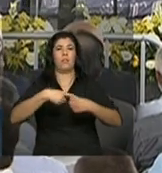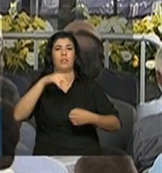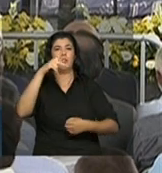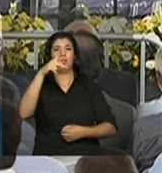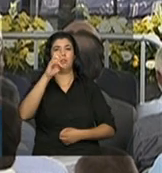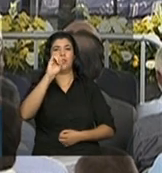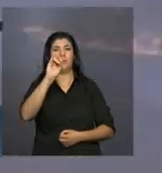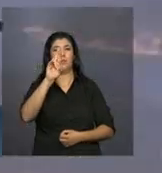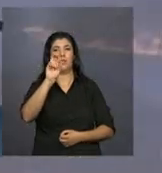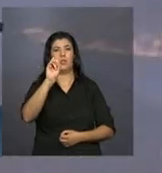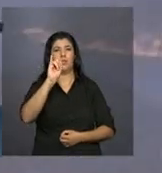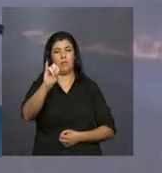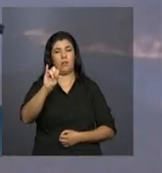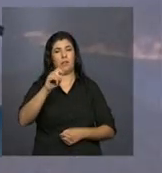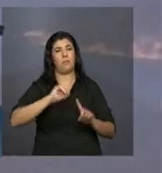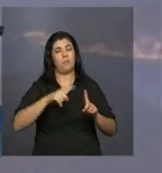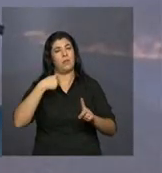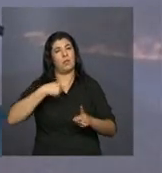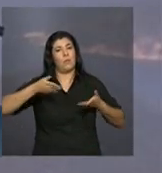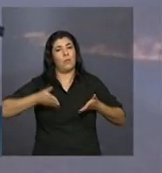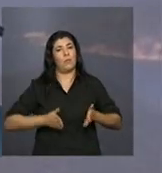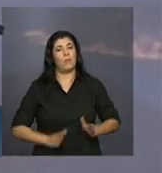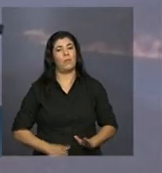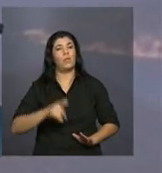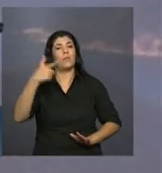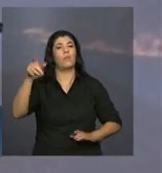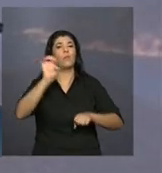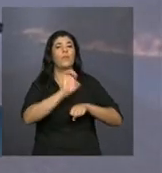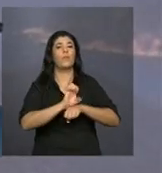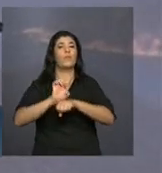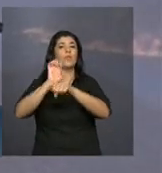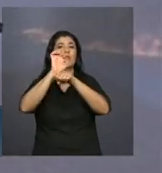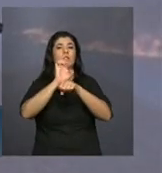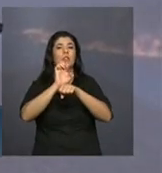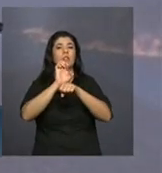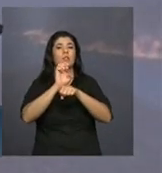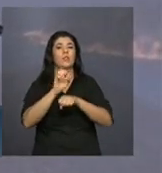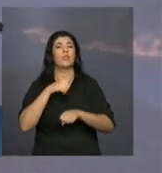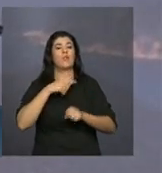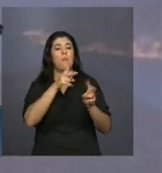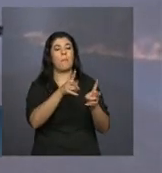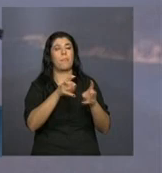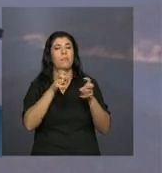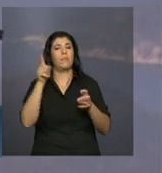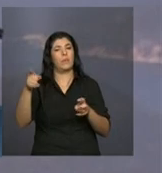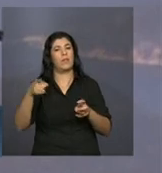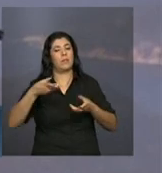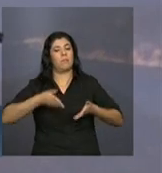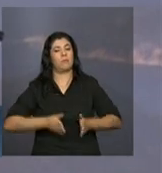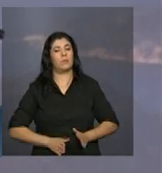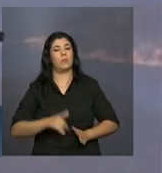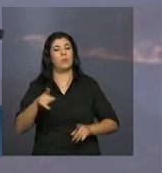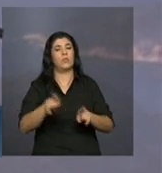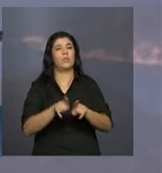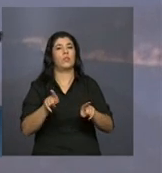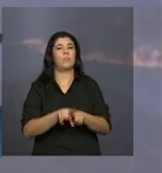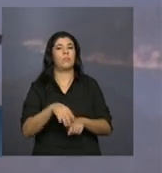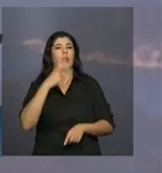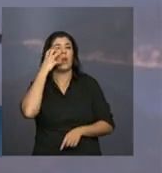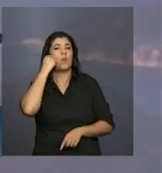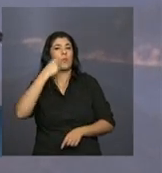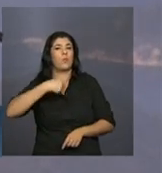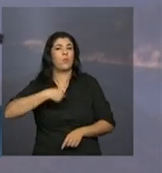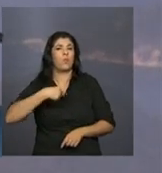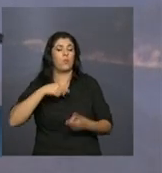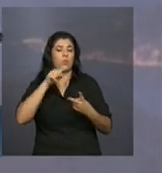Mas eu venho de um estado que sempre olha, de um estado onde eu nasci e de outro que me adotou, que sempre